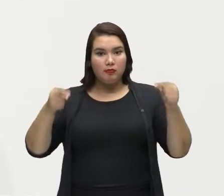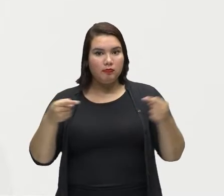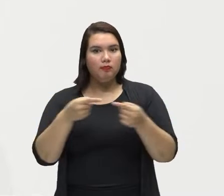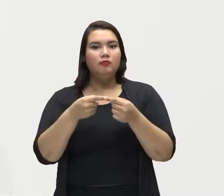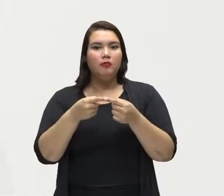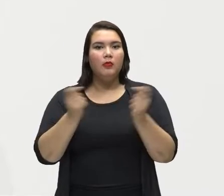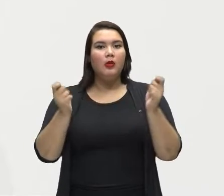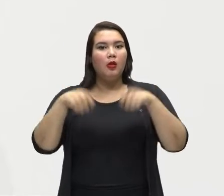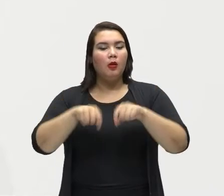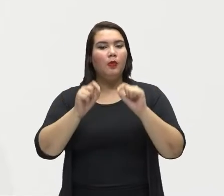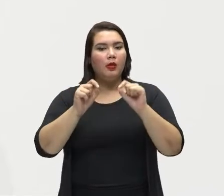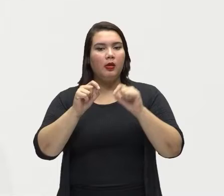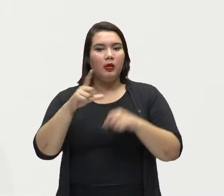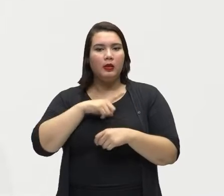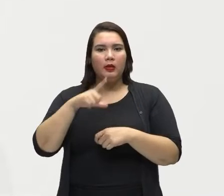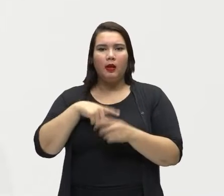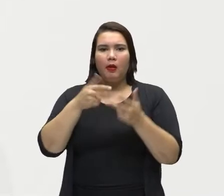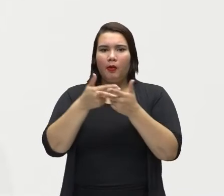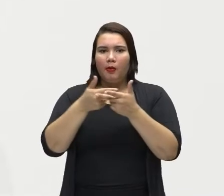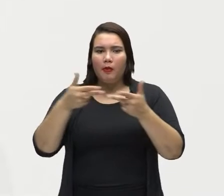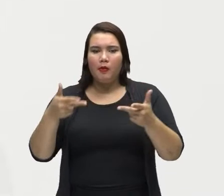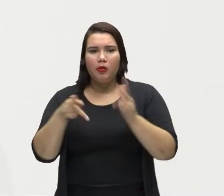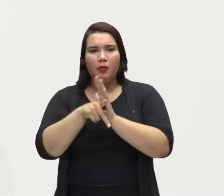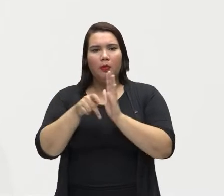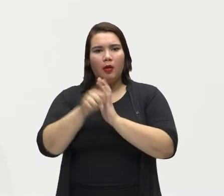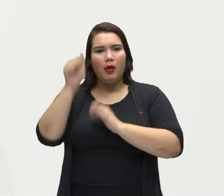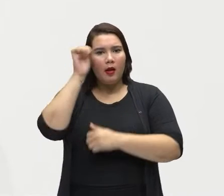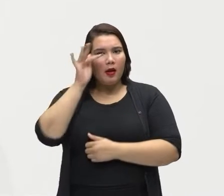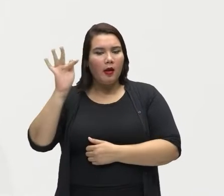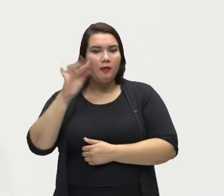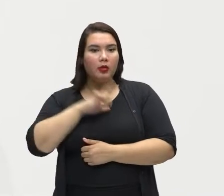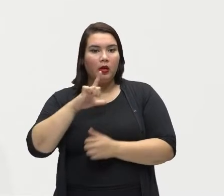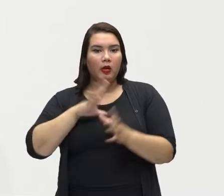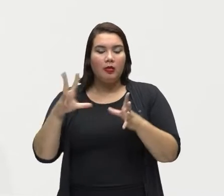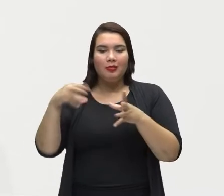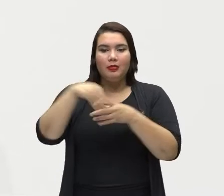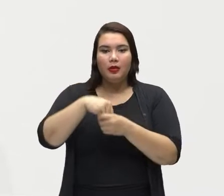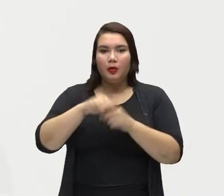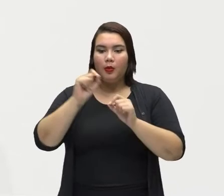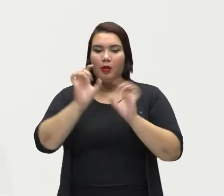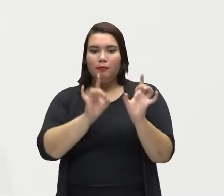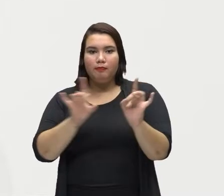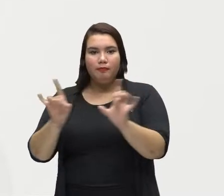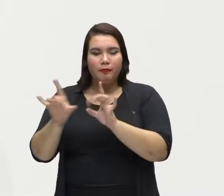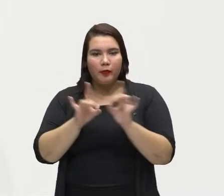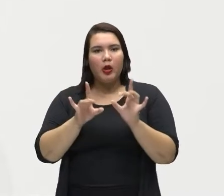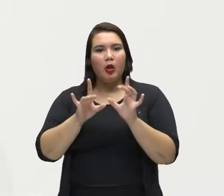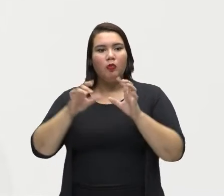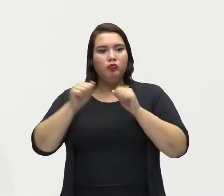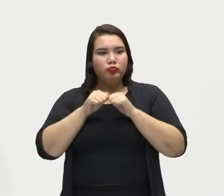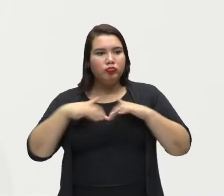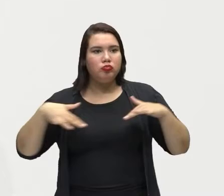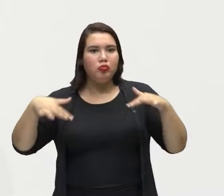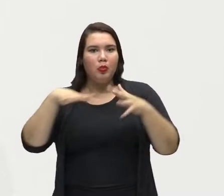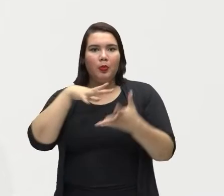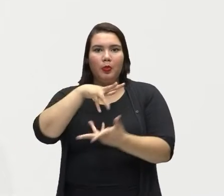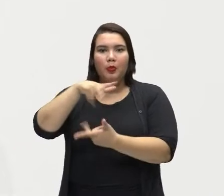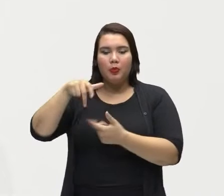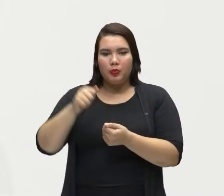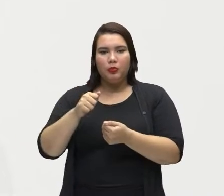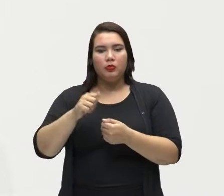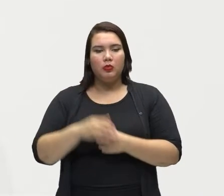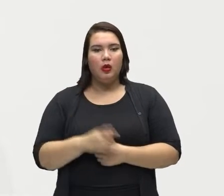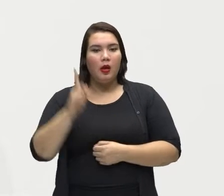reinos e grandes riquezas da África subsaariana passaram a fazer parte do comércio internacional do Mediterrâneo, porque